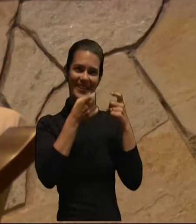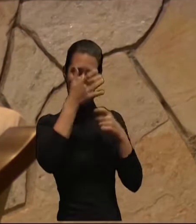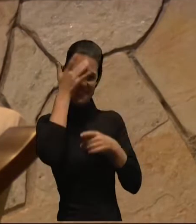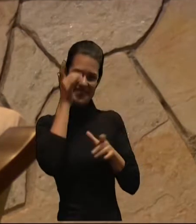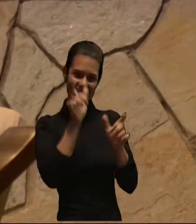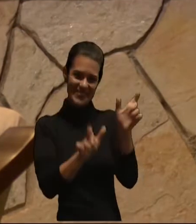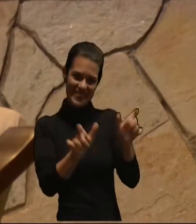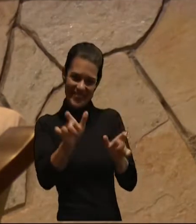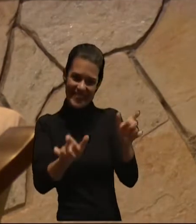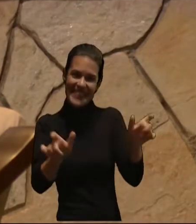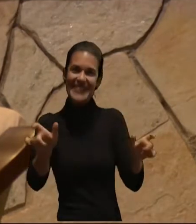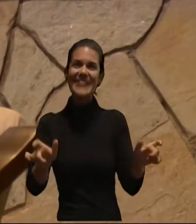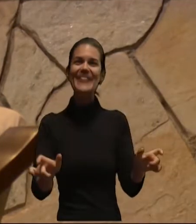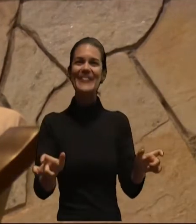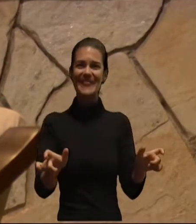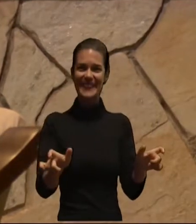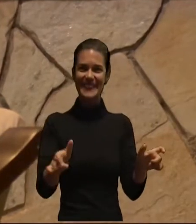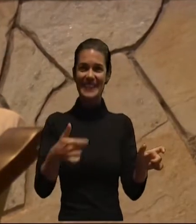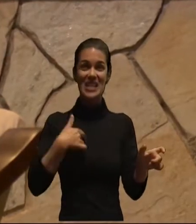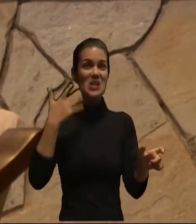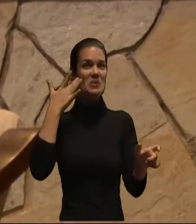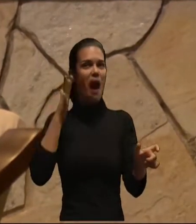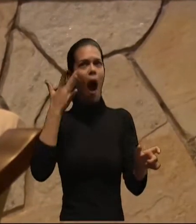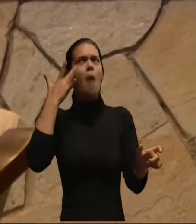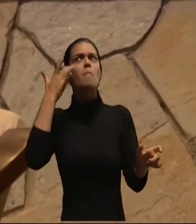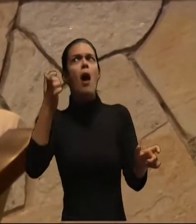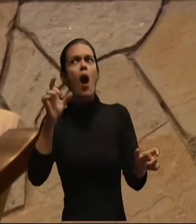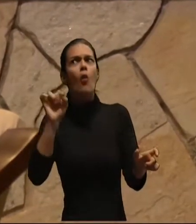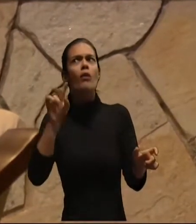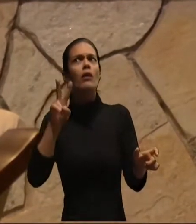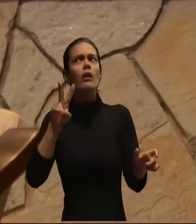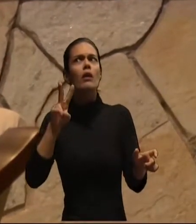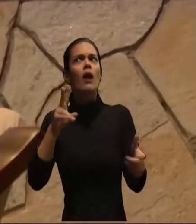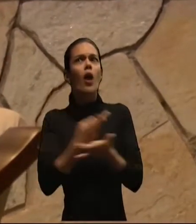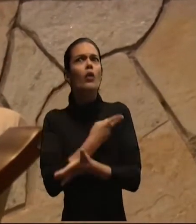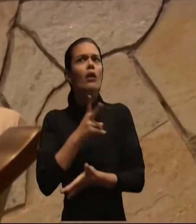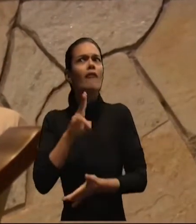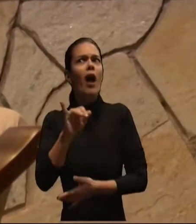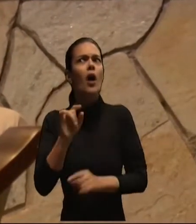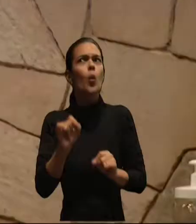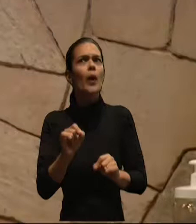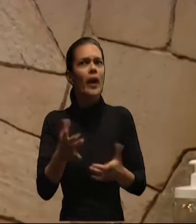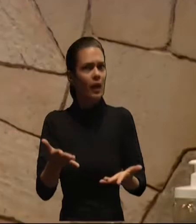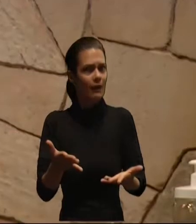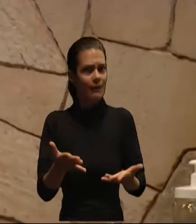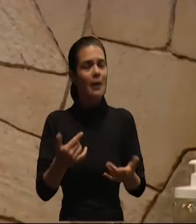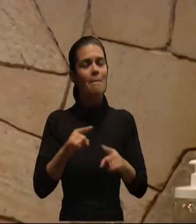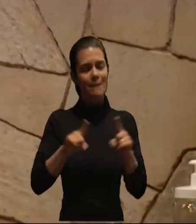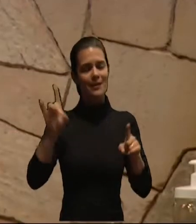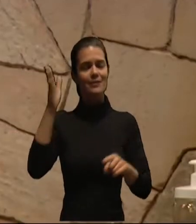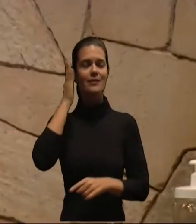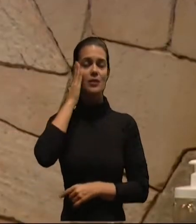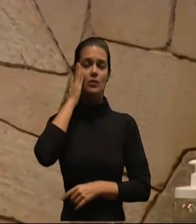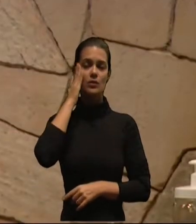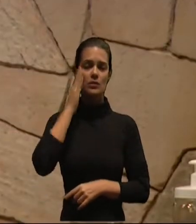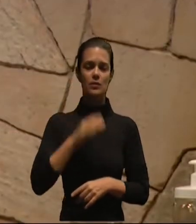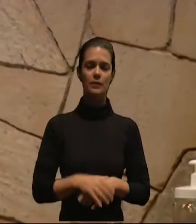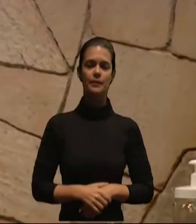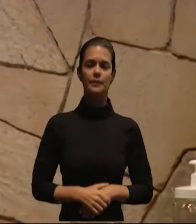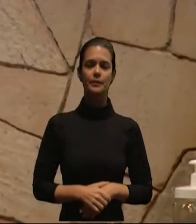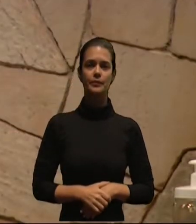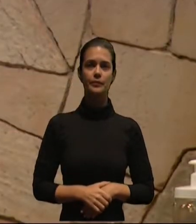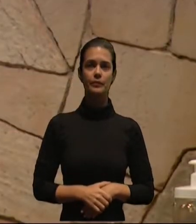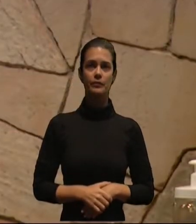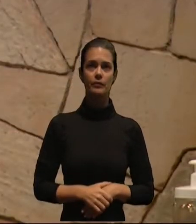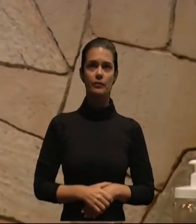que nós não sabemos o dia de amanhã, mas Deus sabe. Claudete, nós estamos inclusive sabendo que a